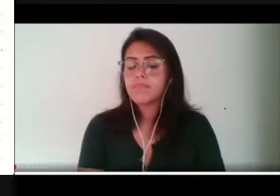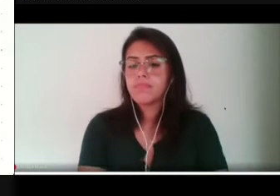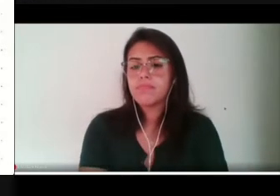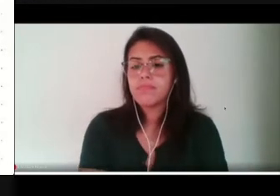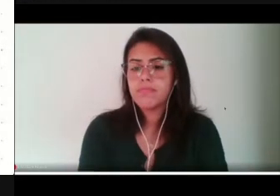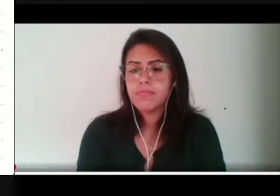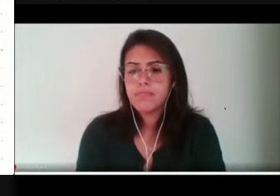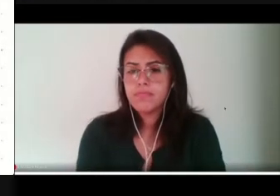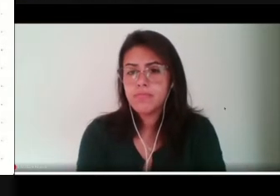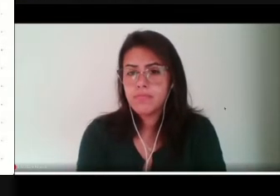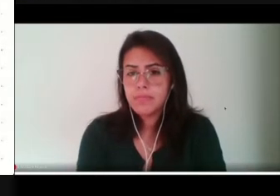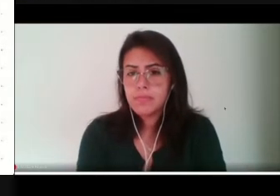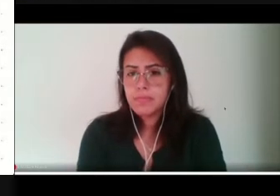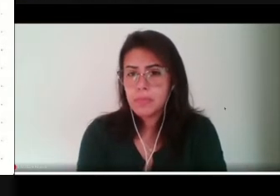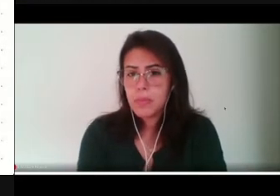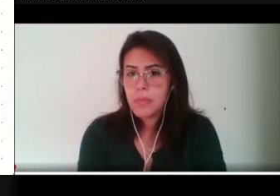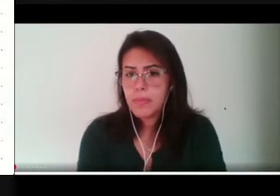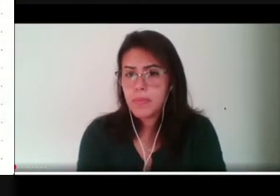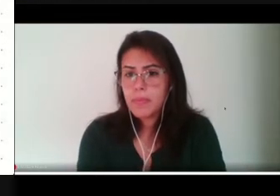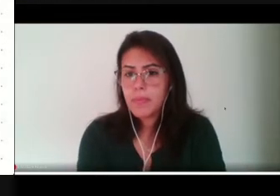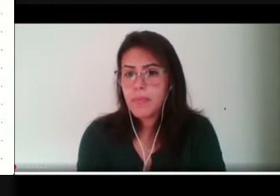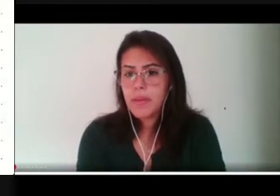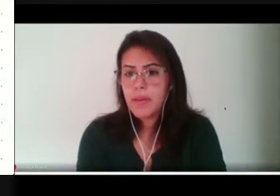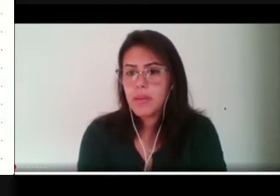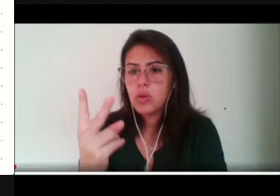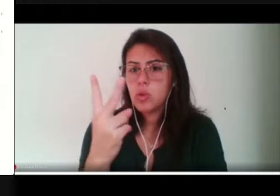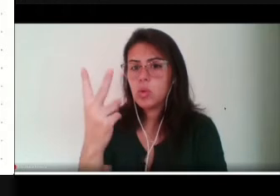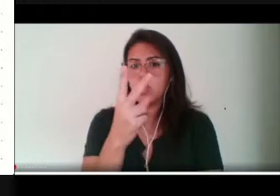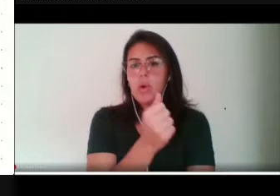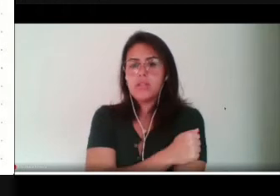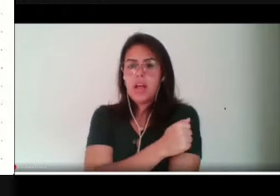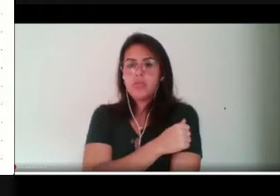Professora, eu só fico um Professora, pouco... fiquei com dúvida no último.